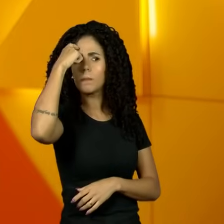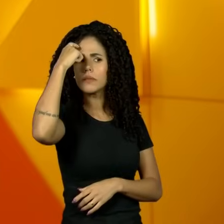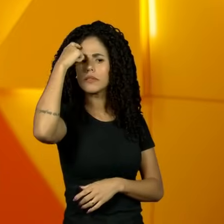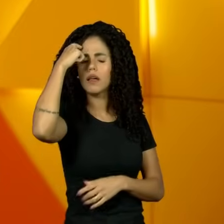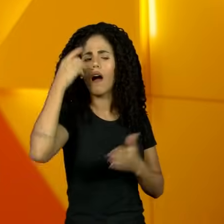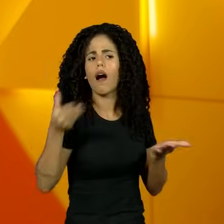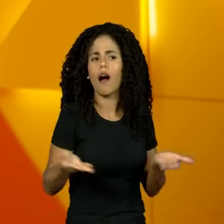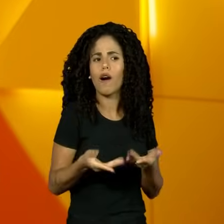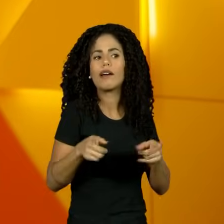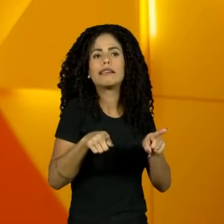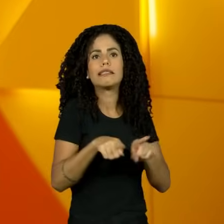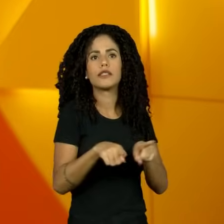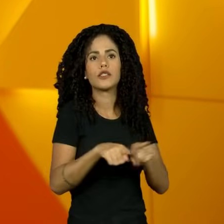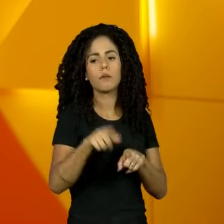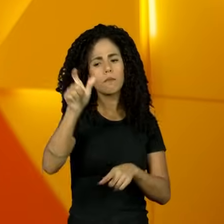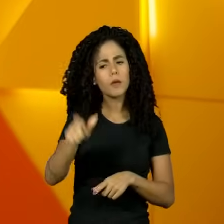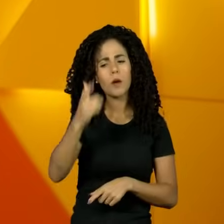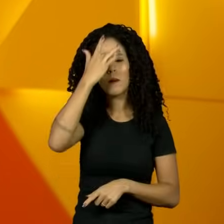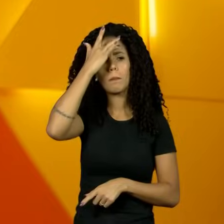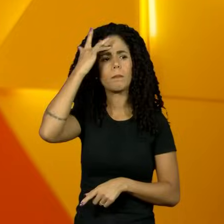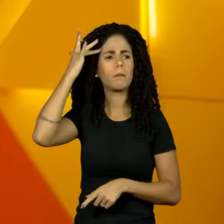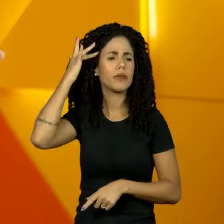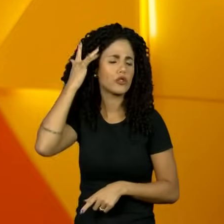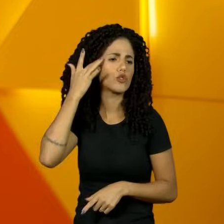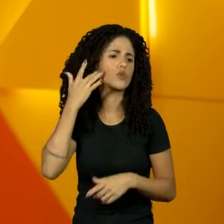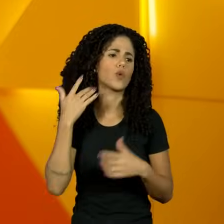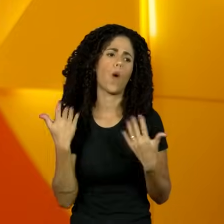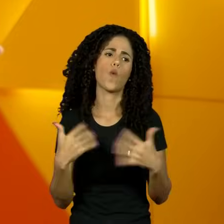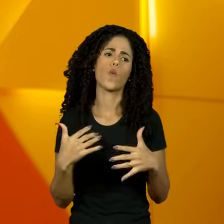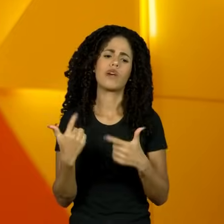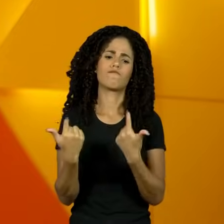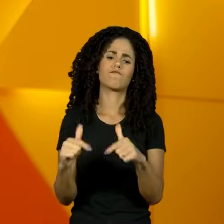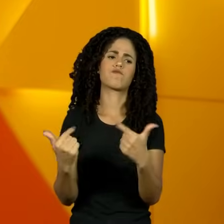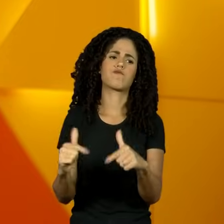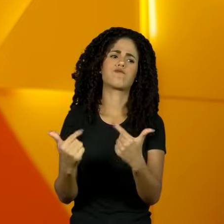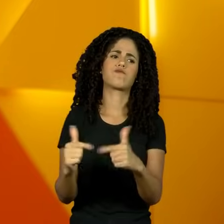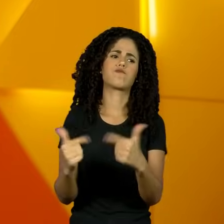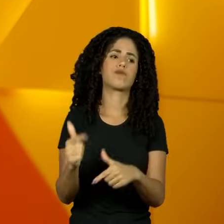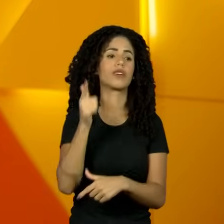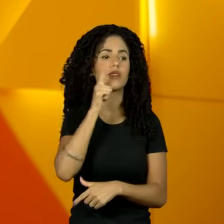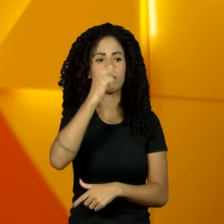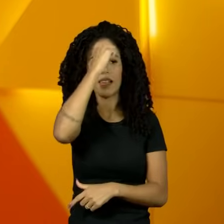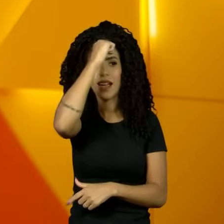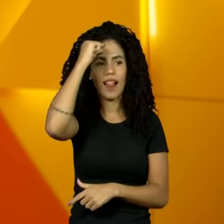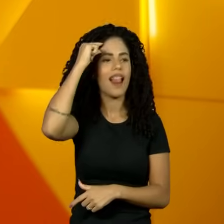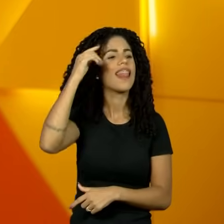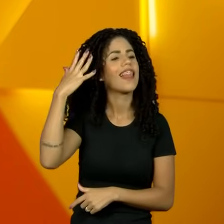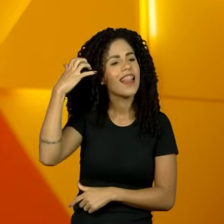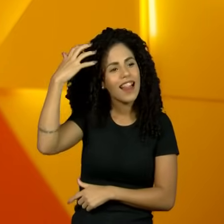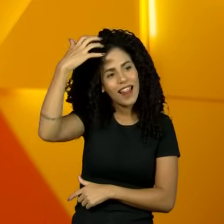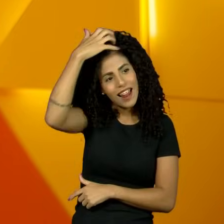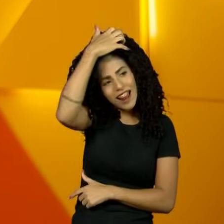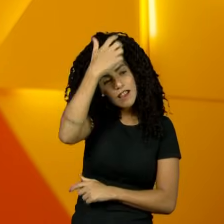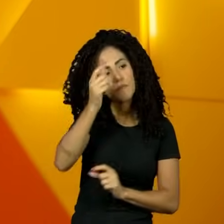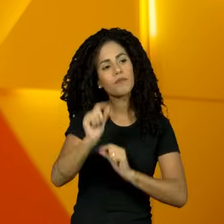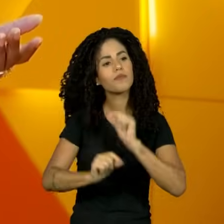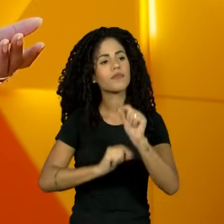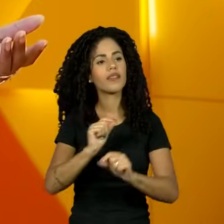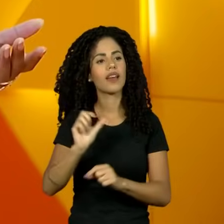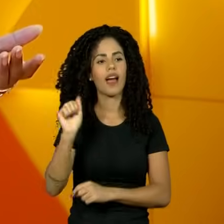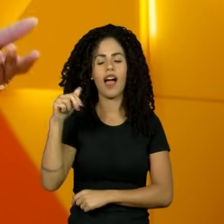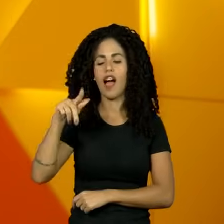mente, que também era uma pessoa que admirava e muito trabalho, reconhece o trabalho da Lélia Gonzalez, é a